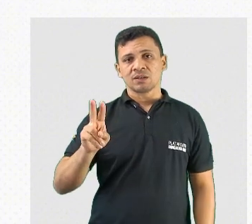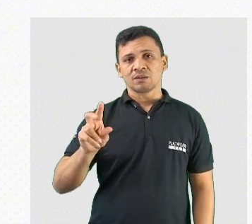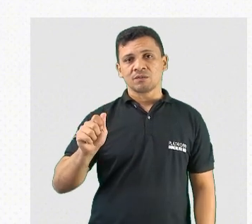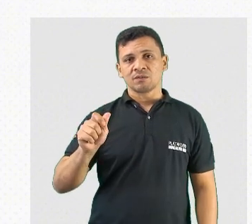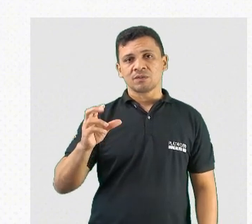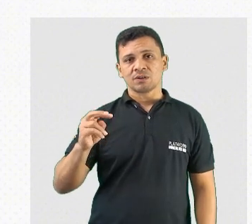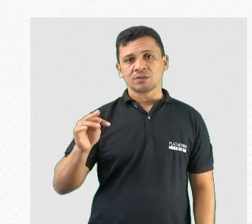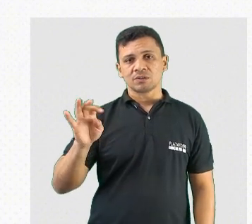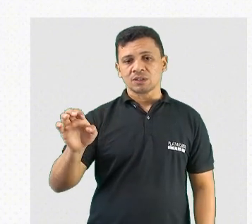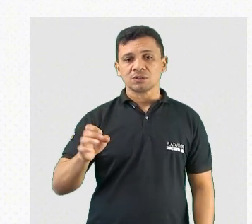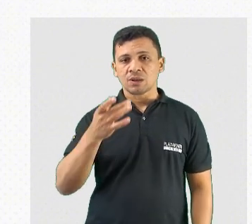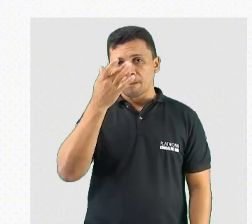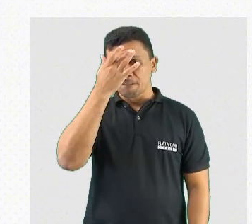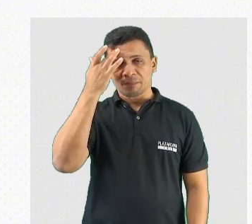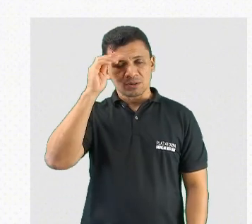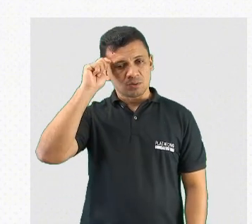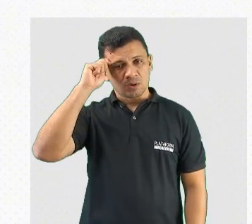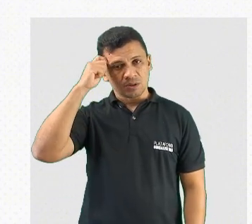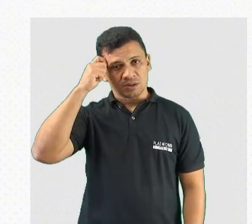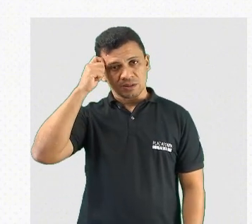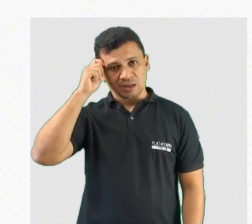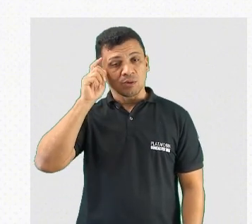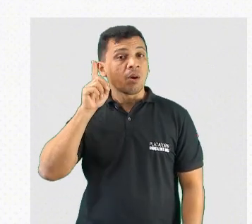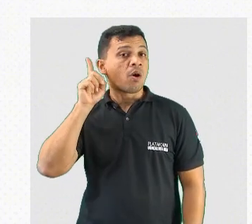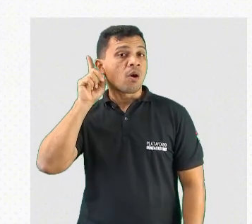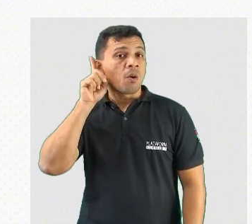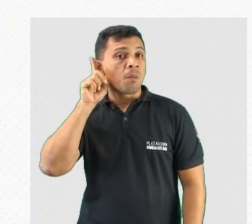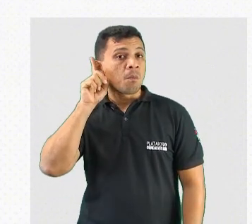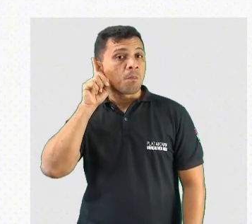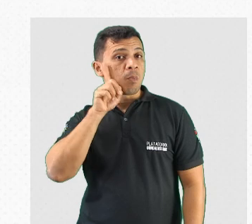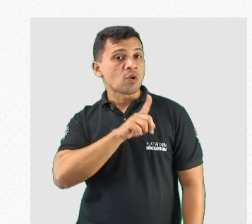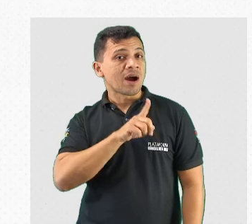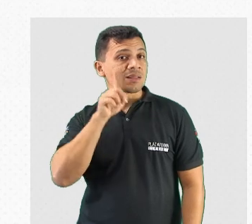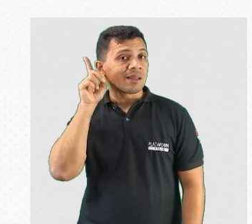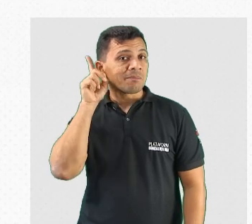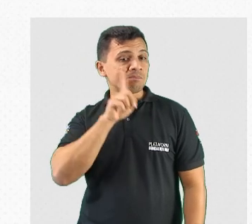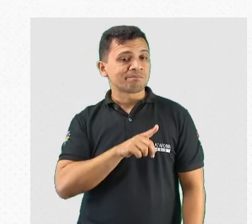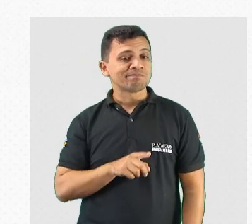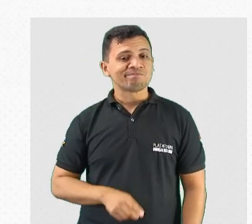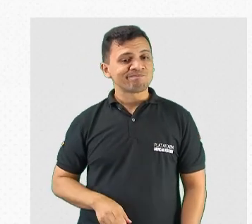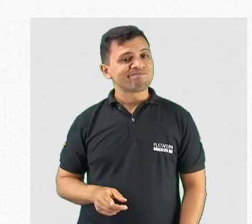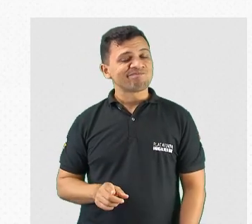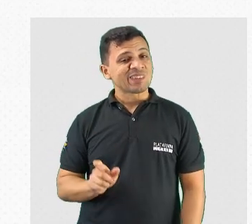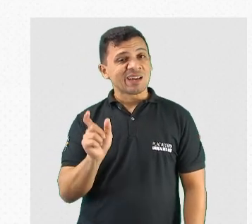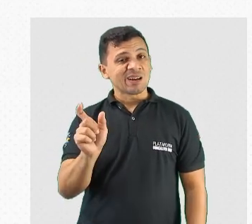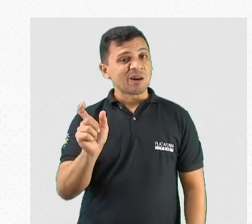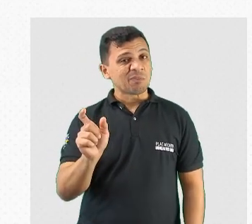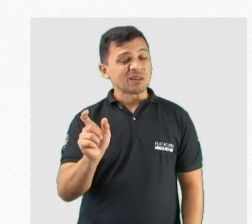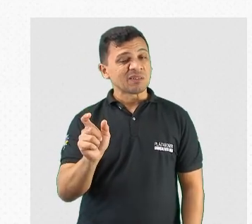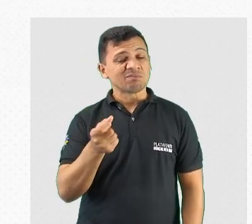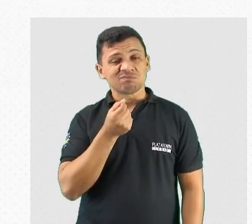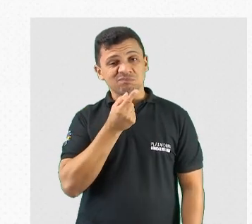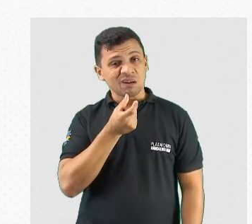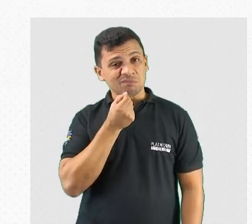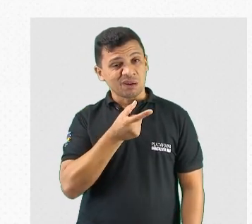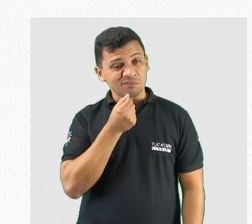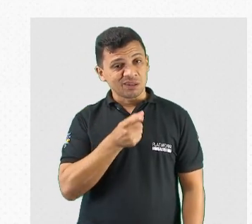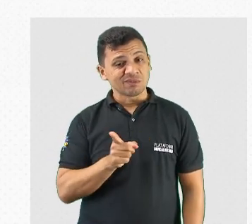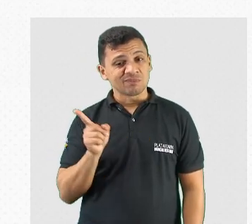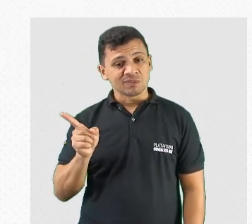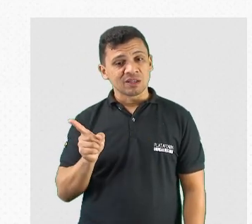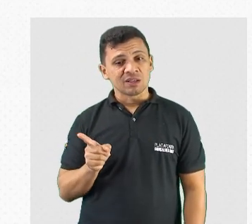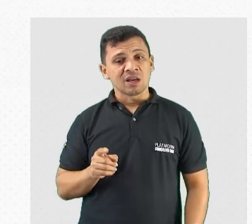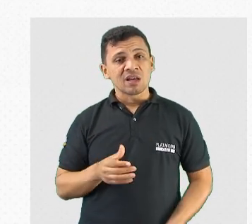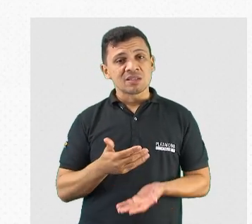chama de mulata brasileira, que foi vendida dessa maneira, a gente sabe que é um termo pejorativo, mas o nome dessa obra aqui